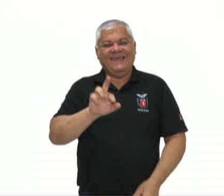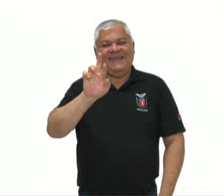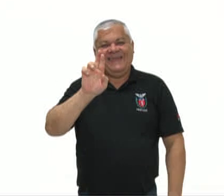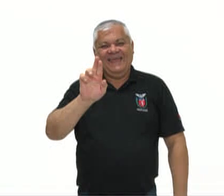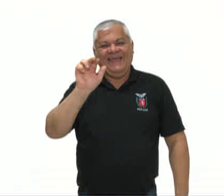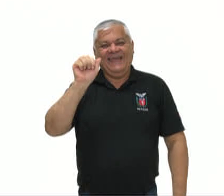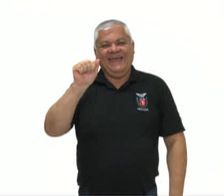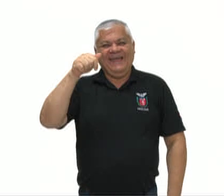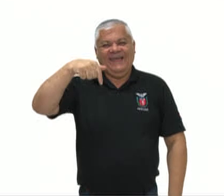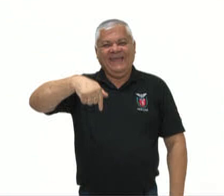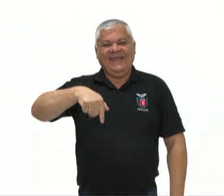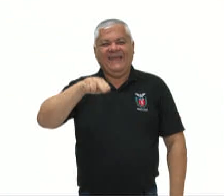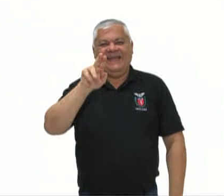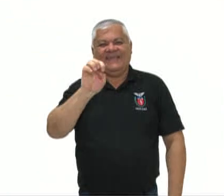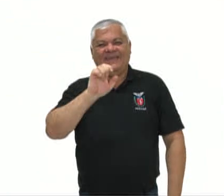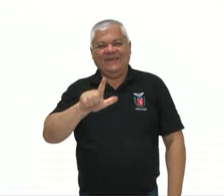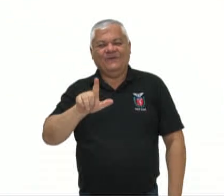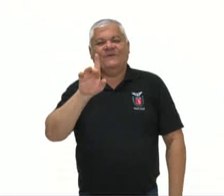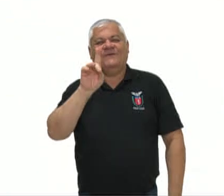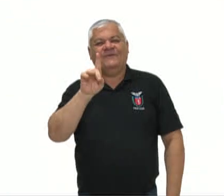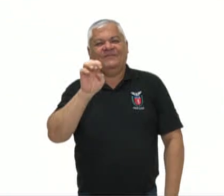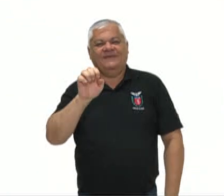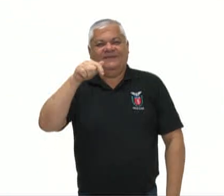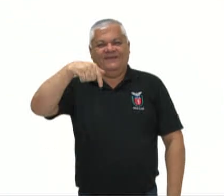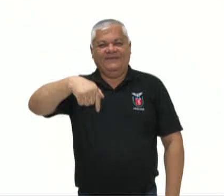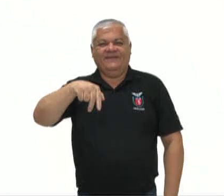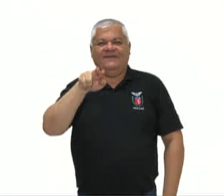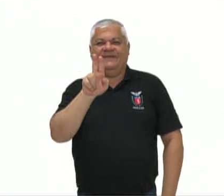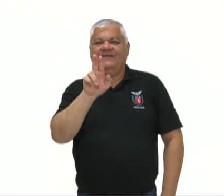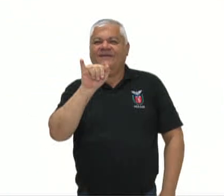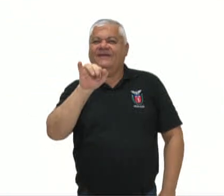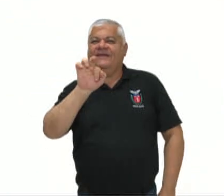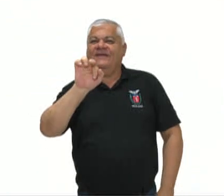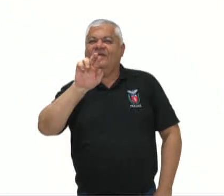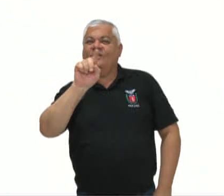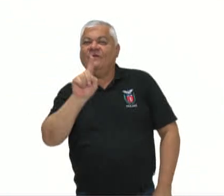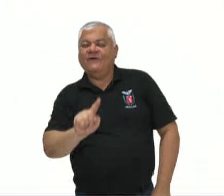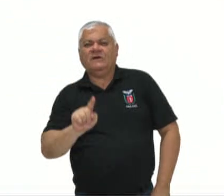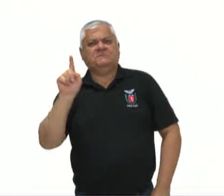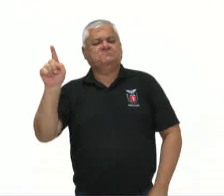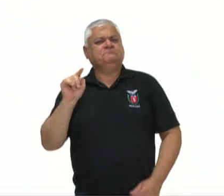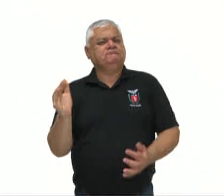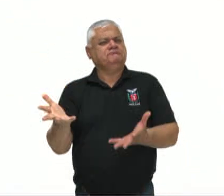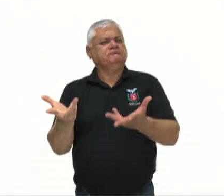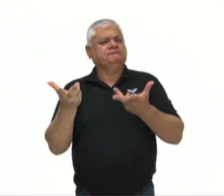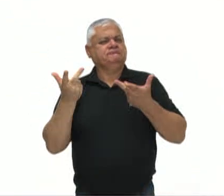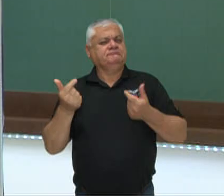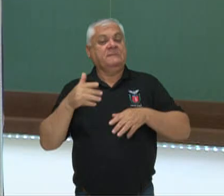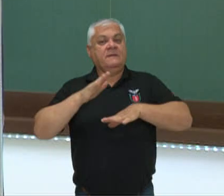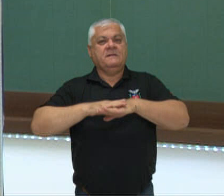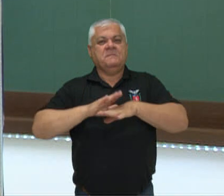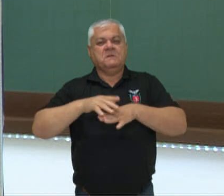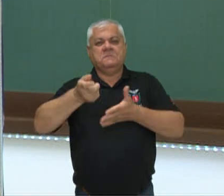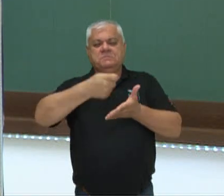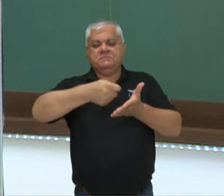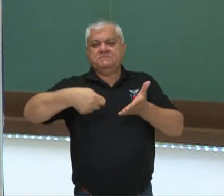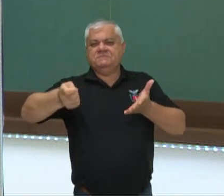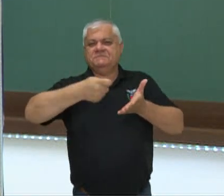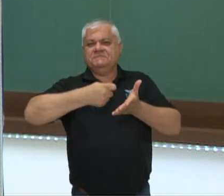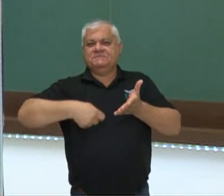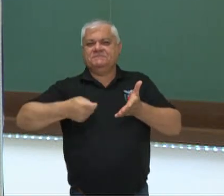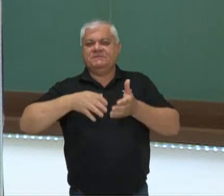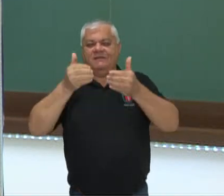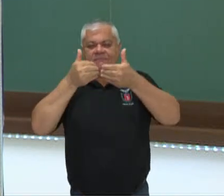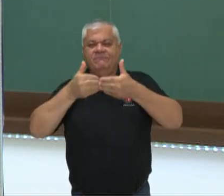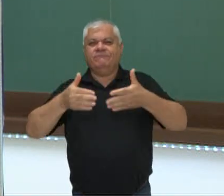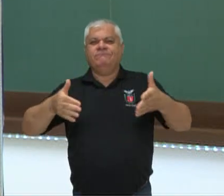nossa iconografia, né? Raquel de Queiroz, maravilhosa. A sua obra vai inaugurar